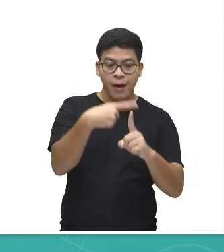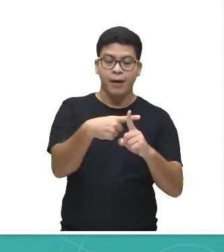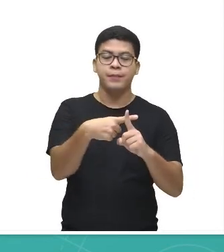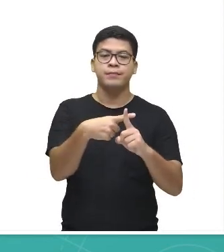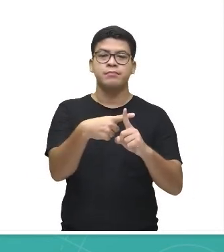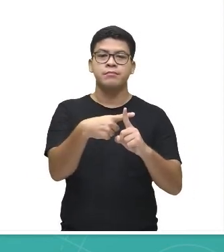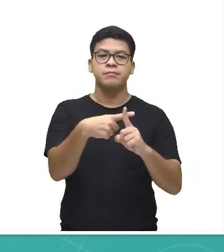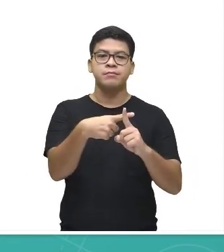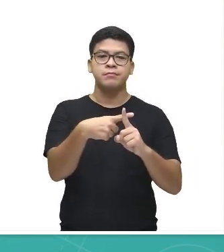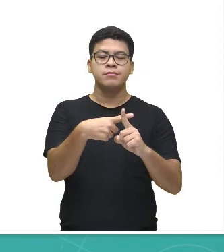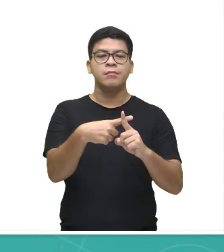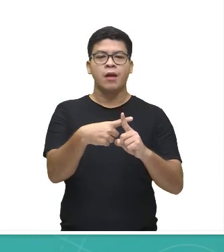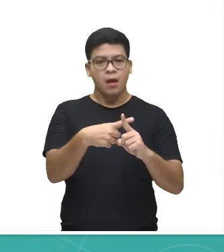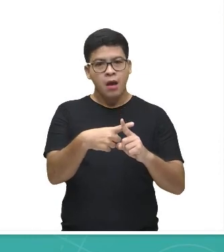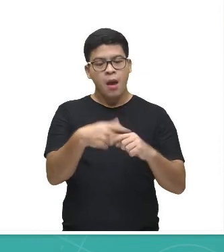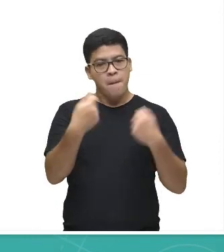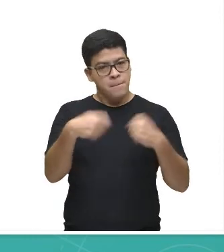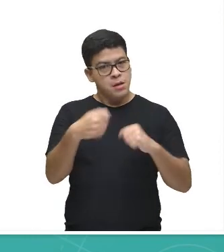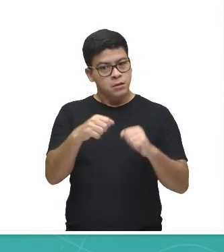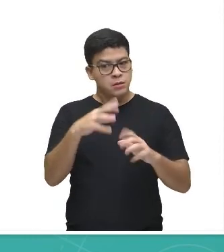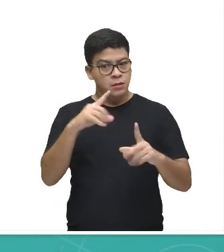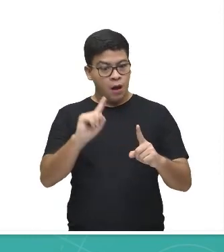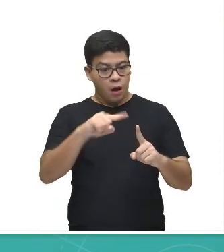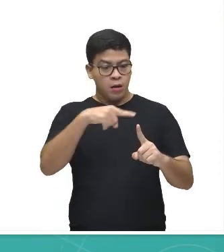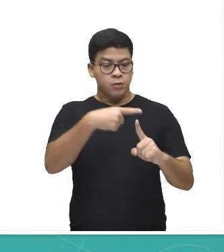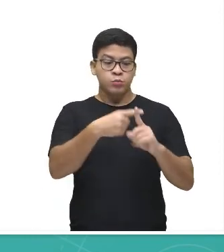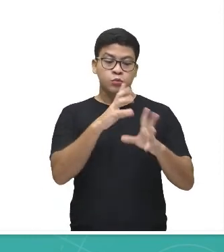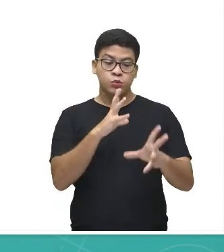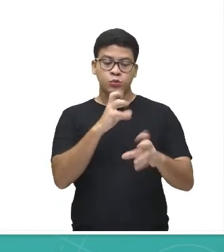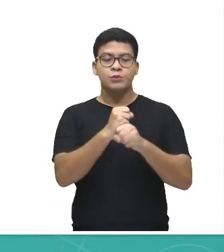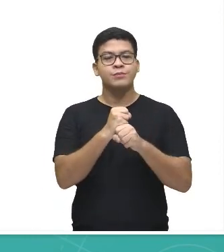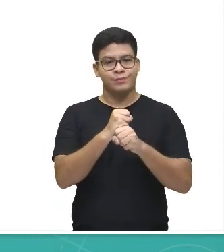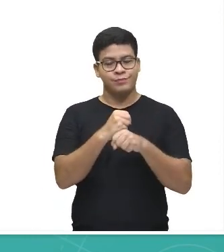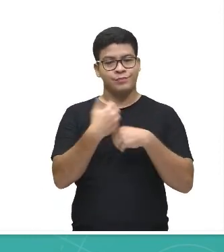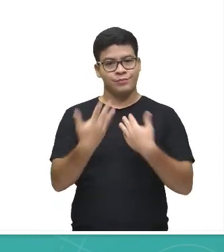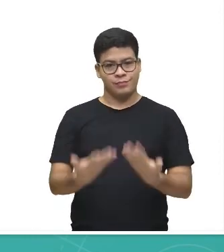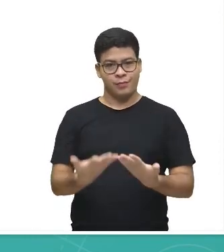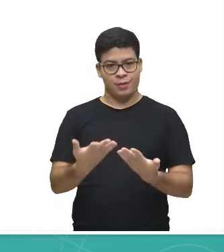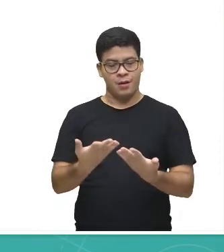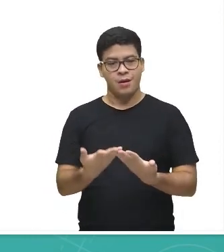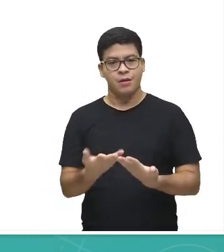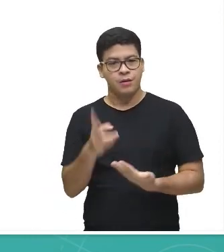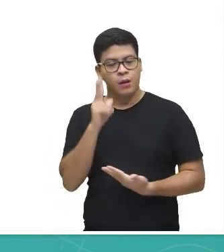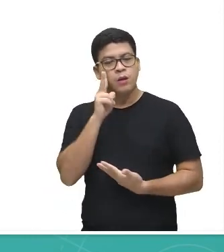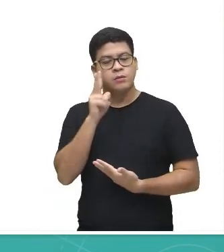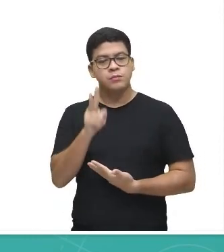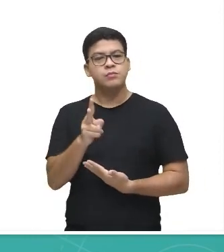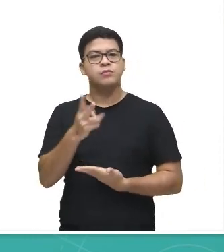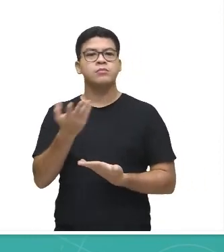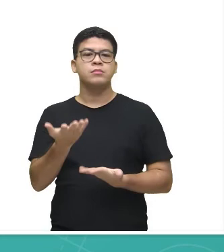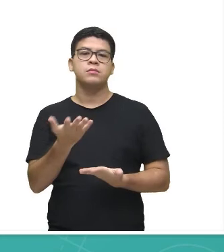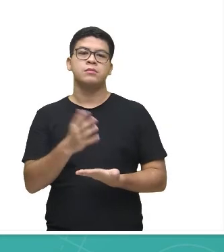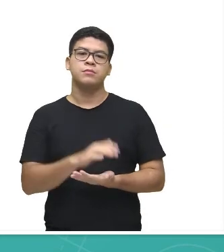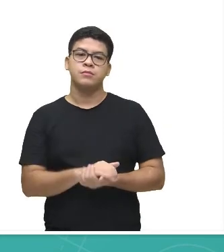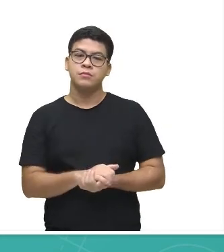número de outro, né? Ele não está tirando uma parcela de um total, ele está juntando os números. Então,